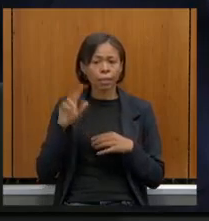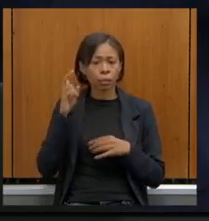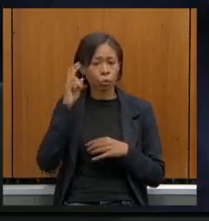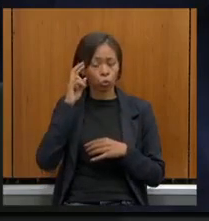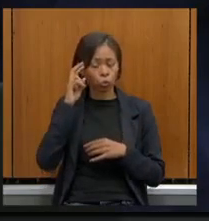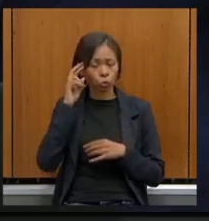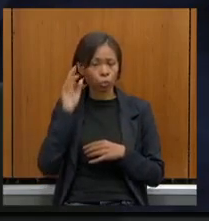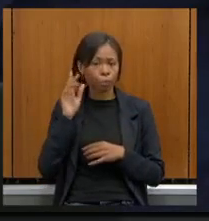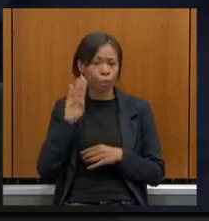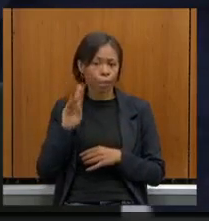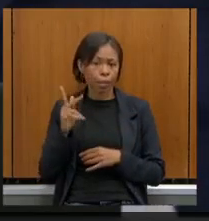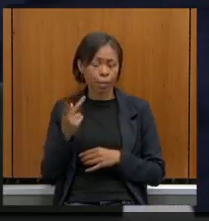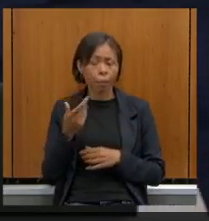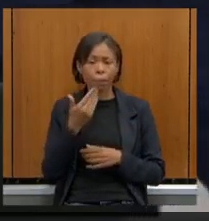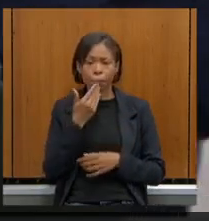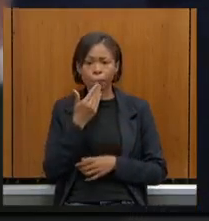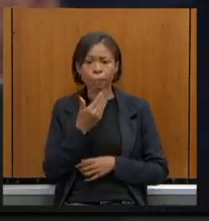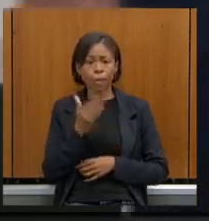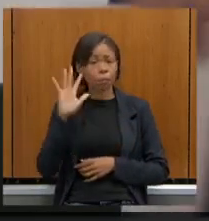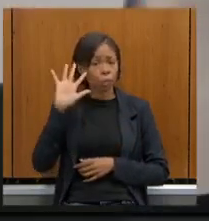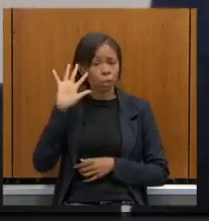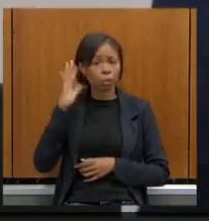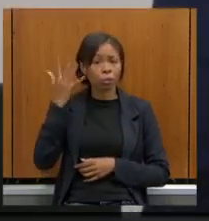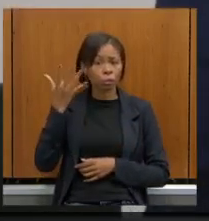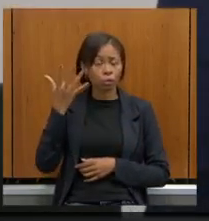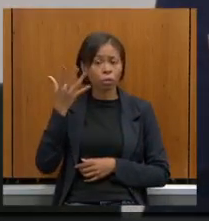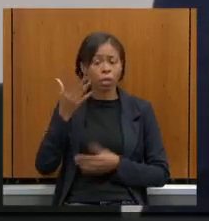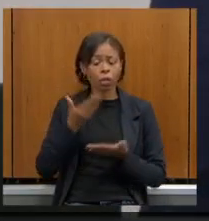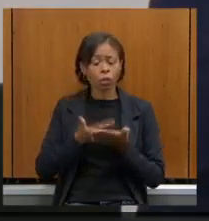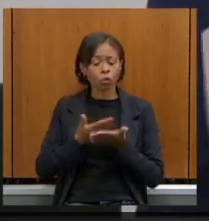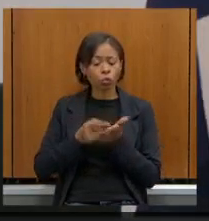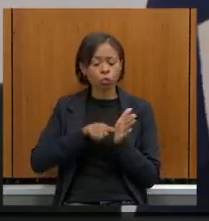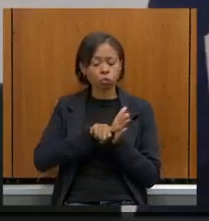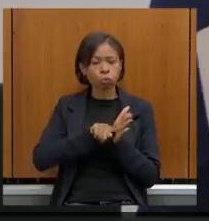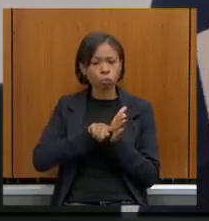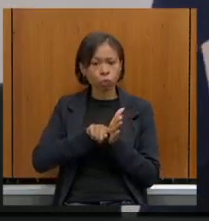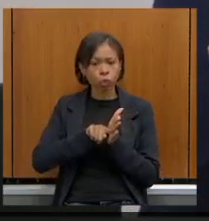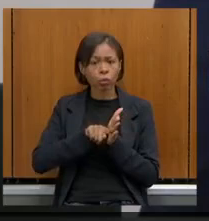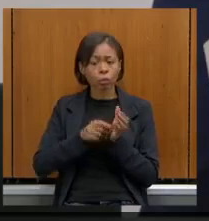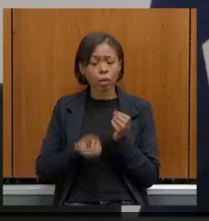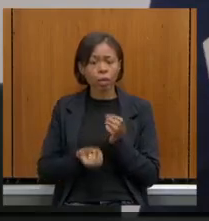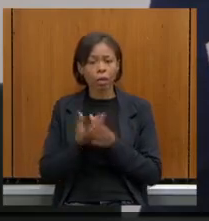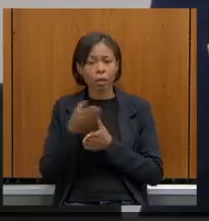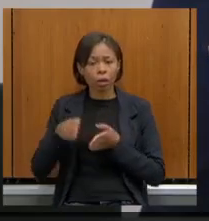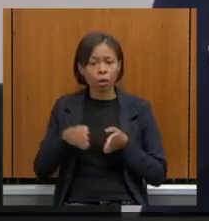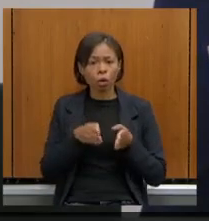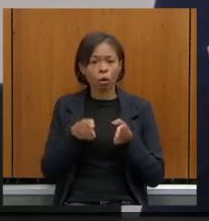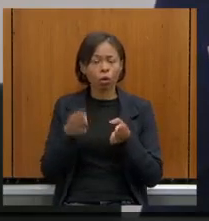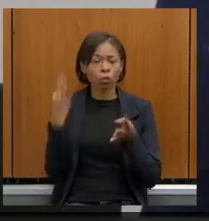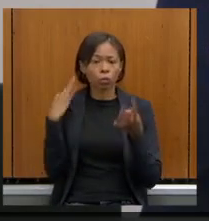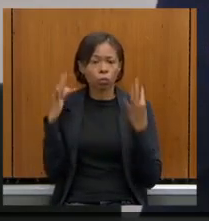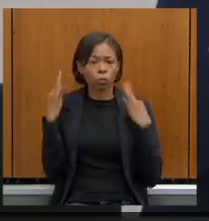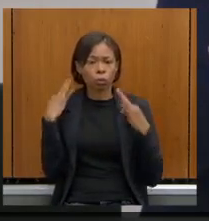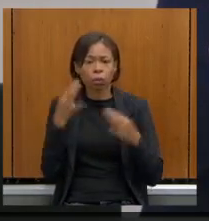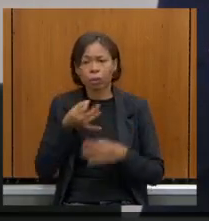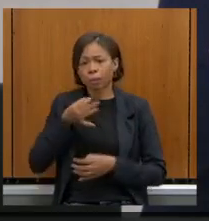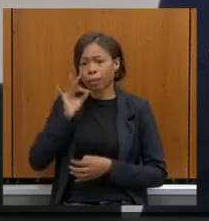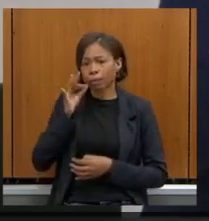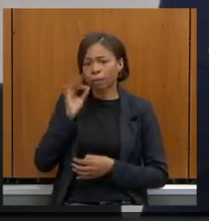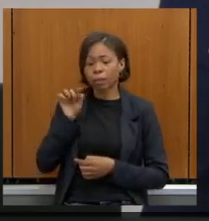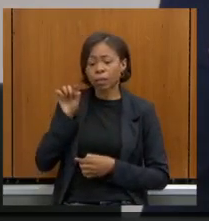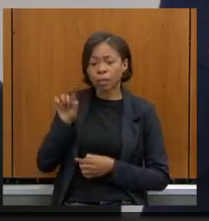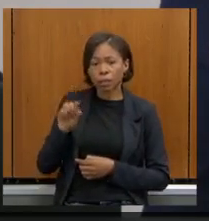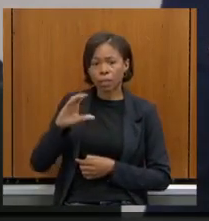que realize estudos para a implantação da rota turística rural do café no município de